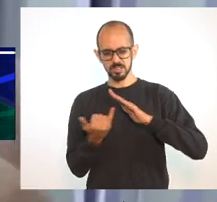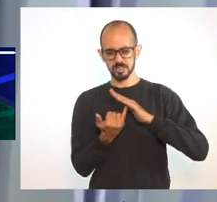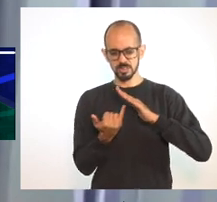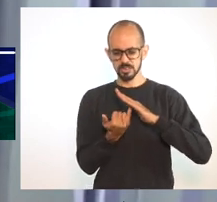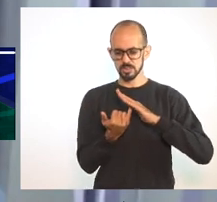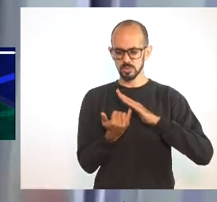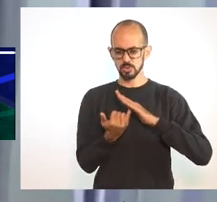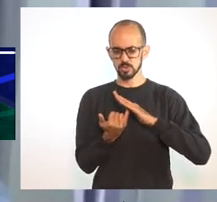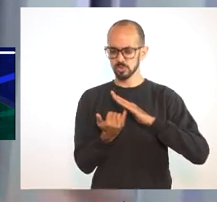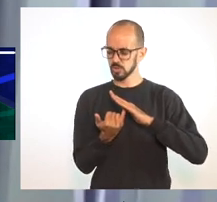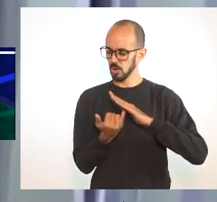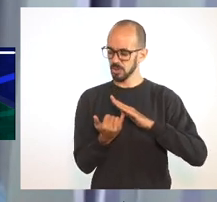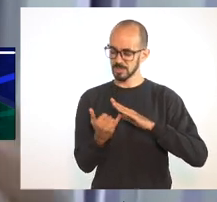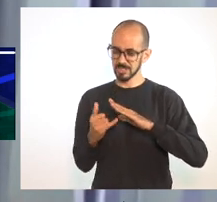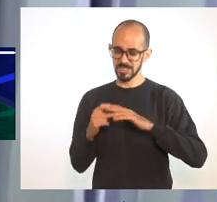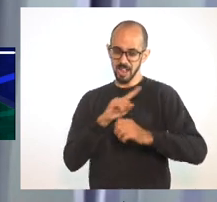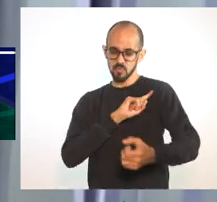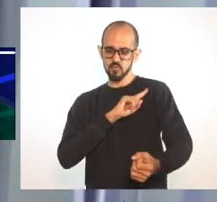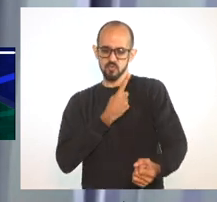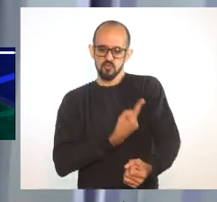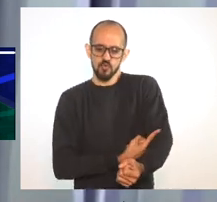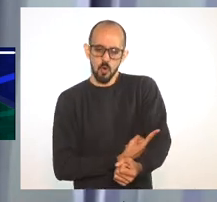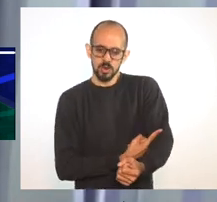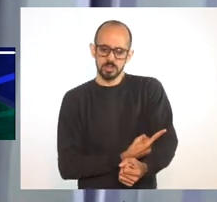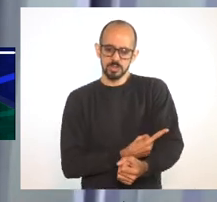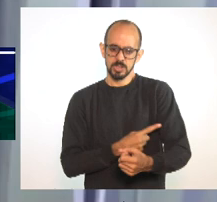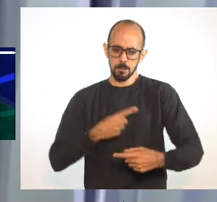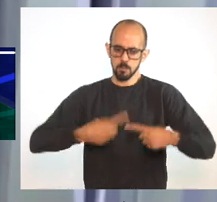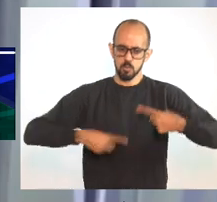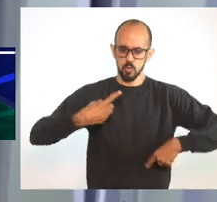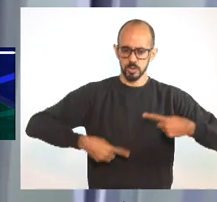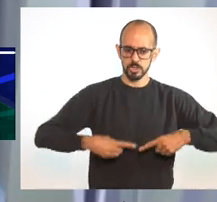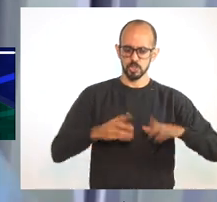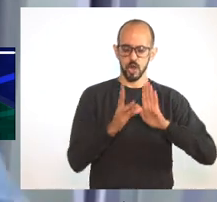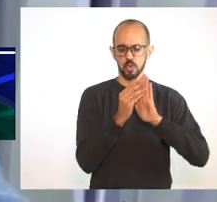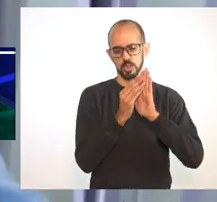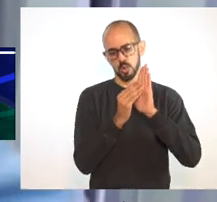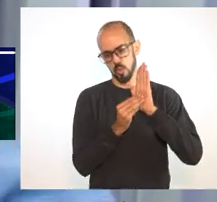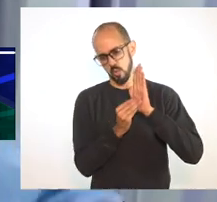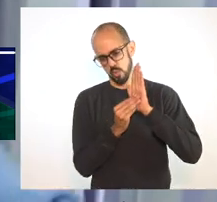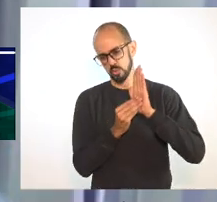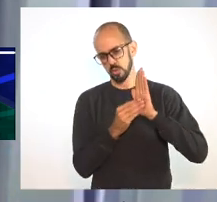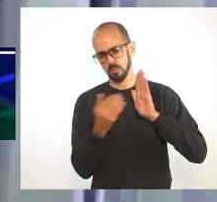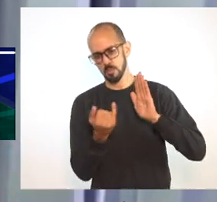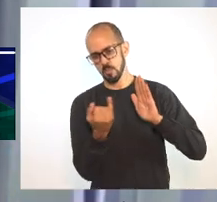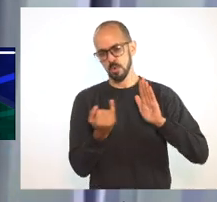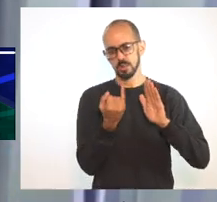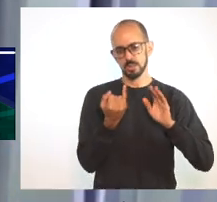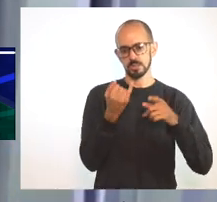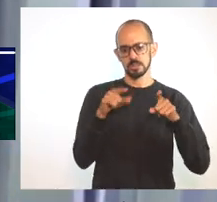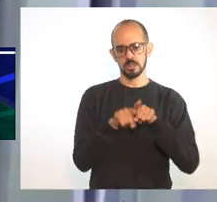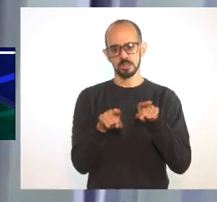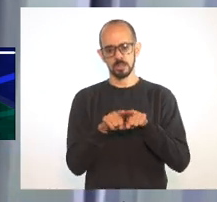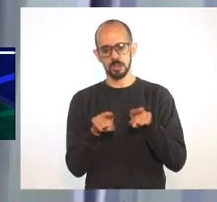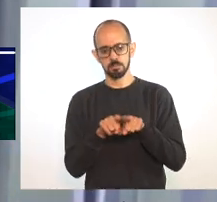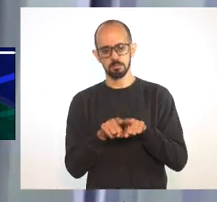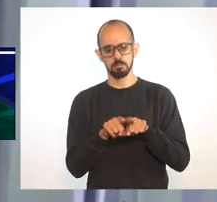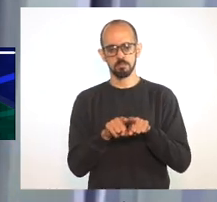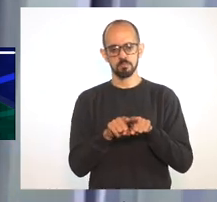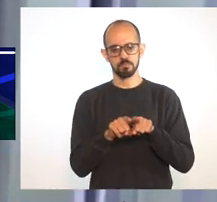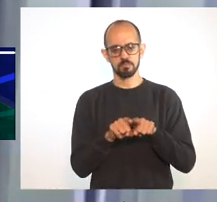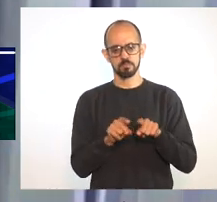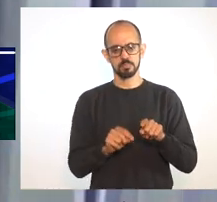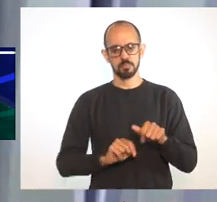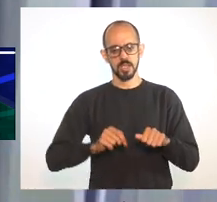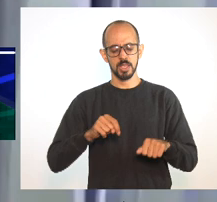dando força política, social, simbólica ao seu conteúdo. Importância da organização dessas pautas ao longo do